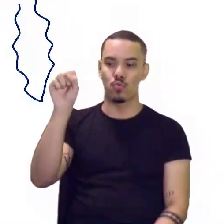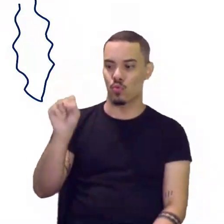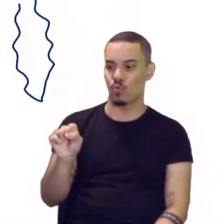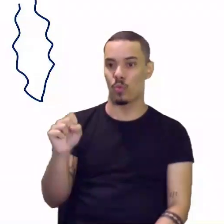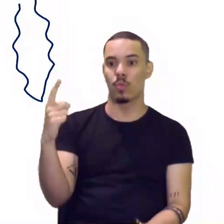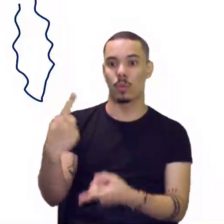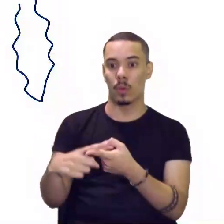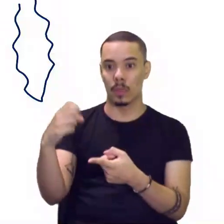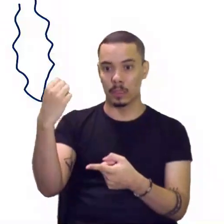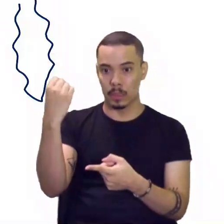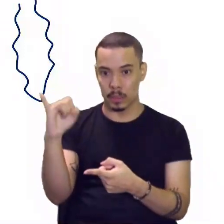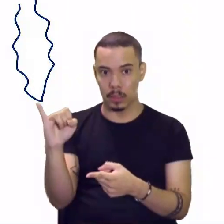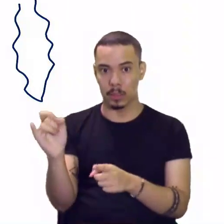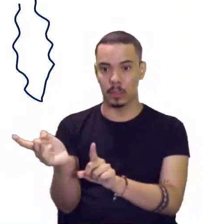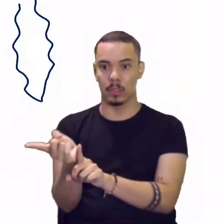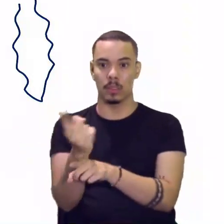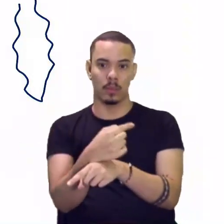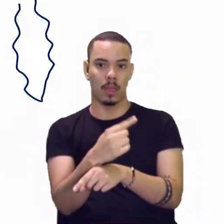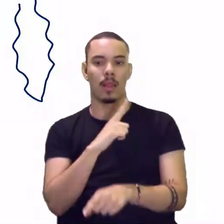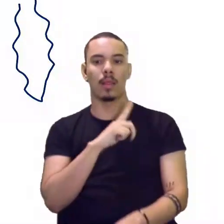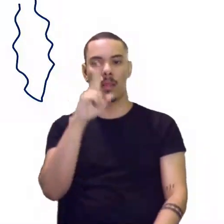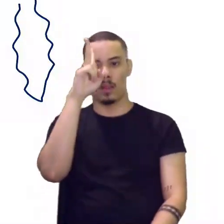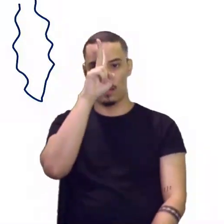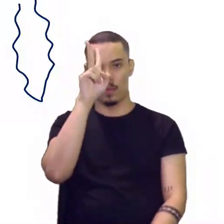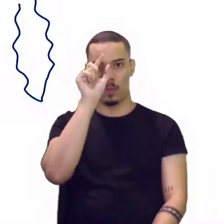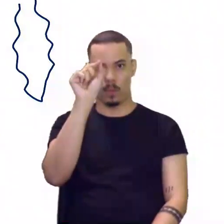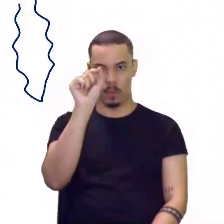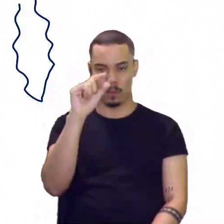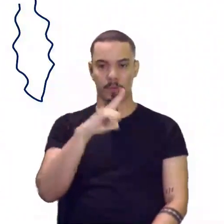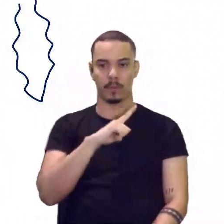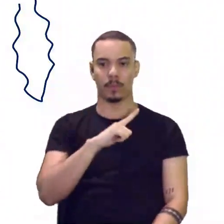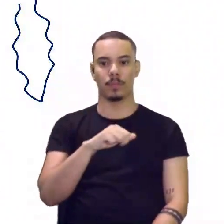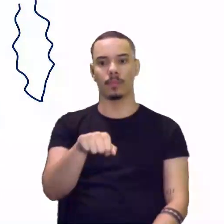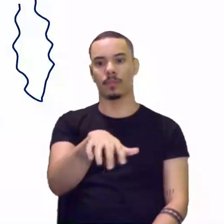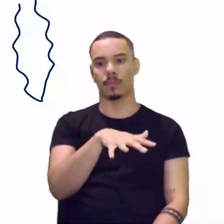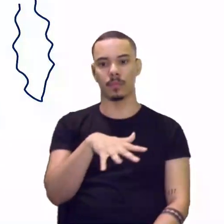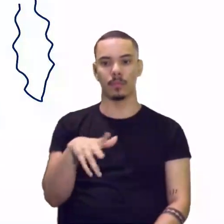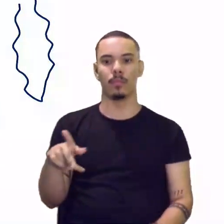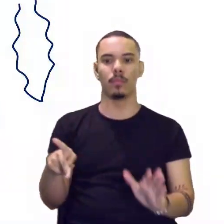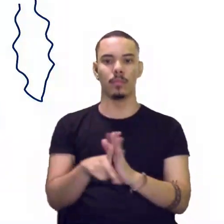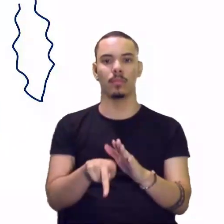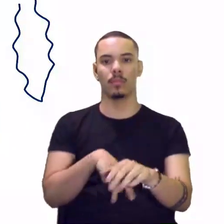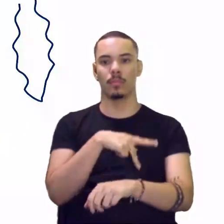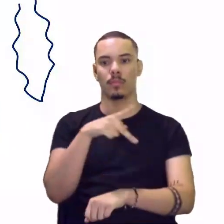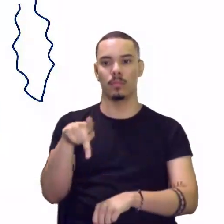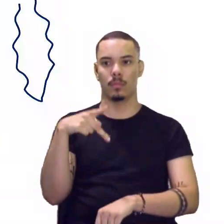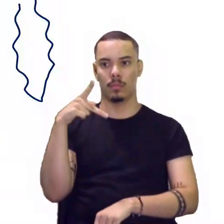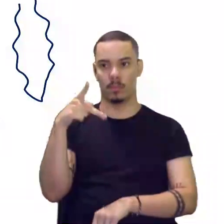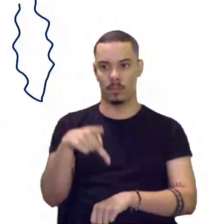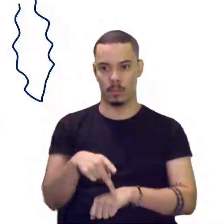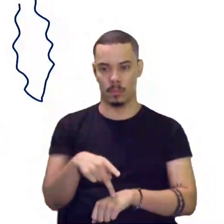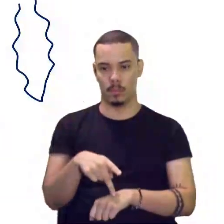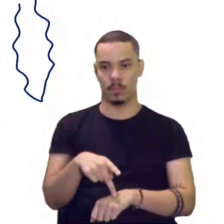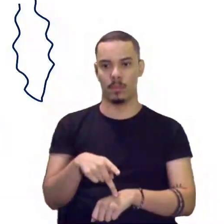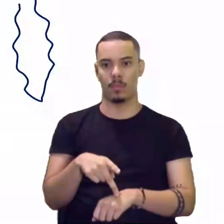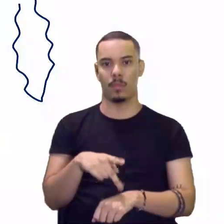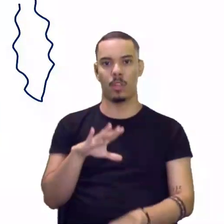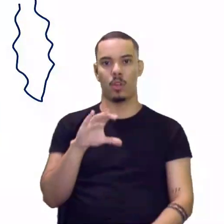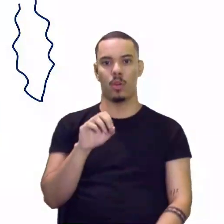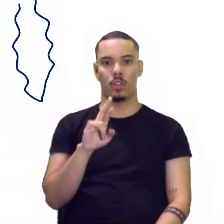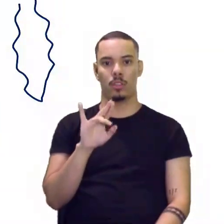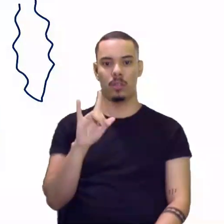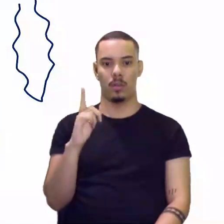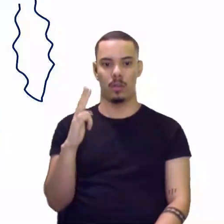oeste da América do Sul, eu tenho que lembrar que eu vou ter aqui as áreas dos países da Cordilheira. Da Cordilheira dos Andes.